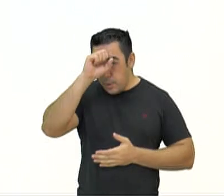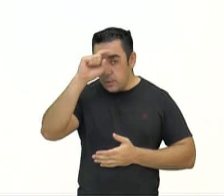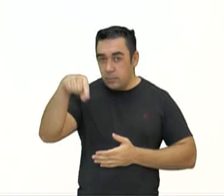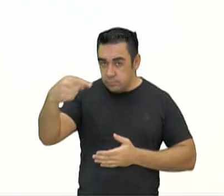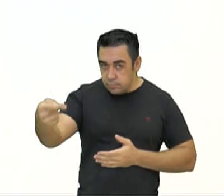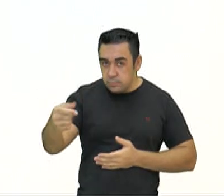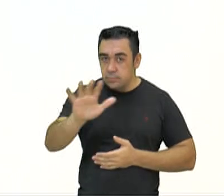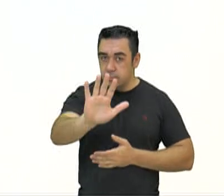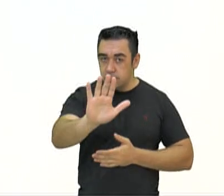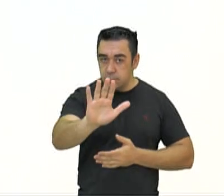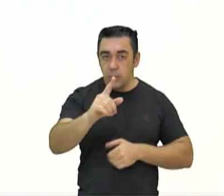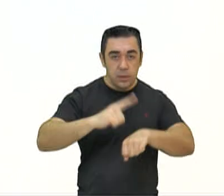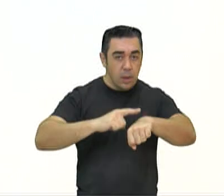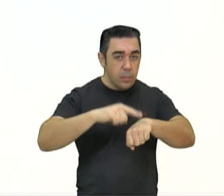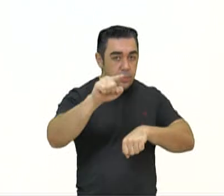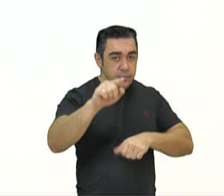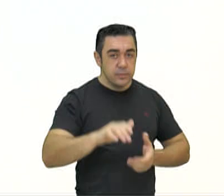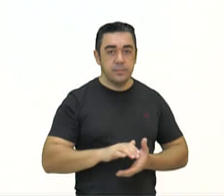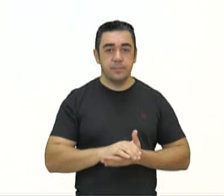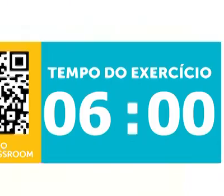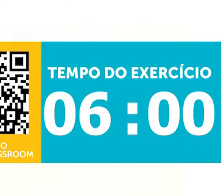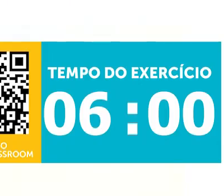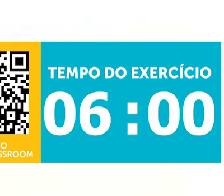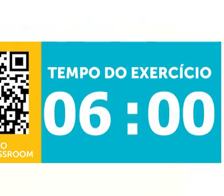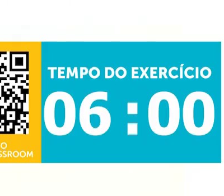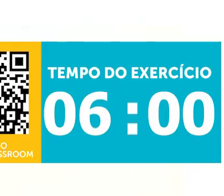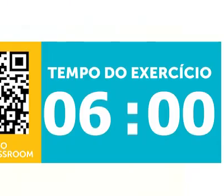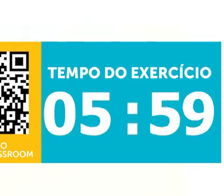daqui a pouco. Tempo.